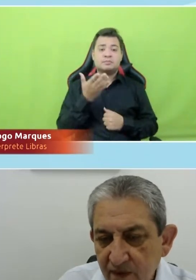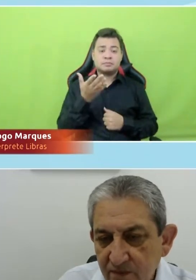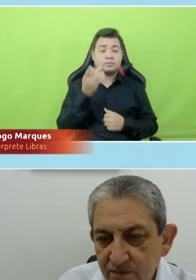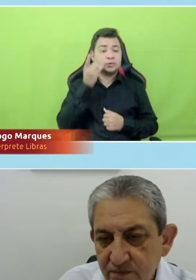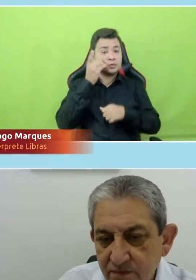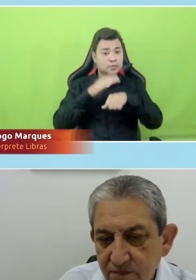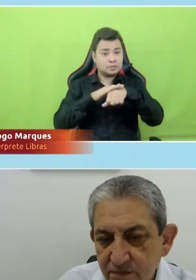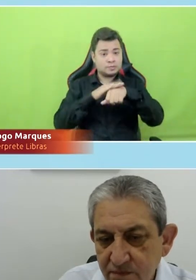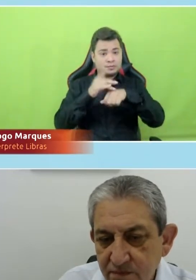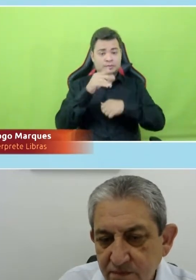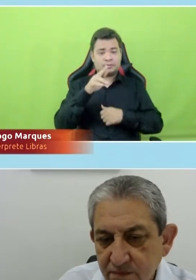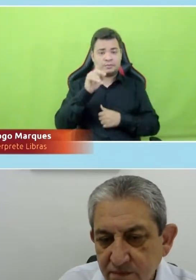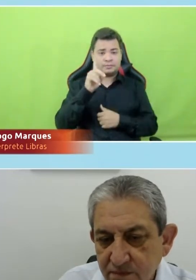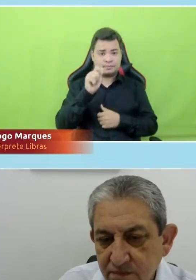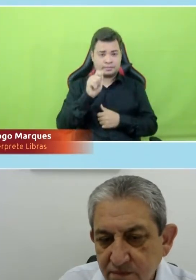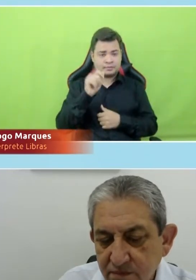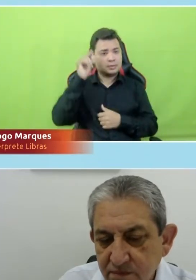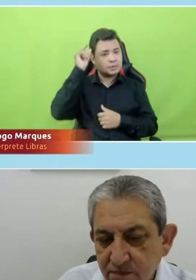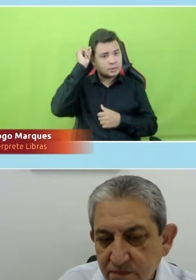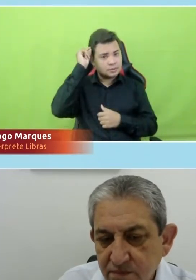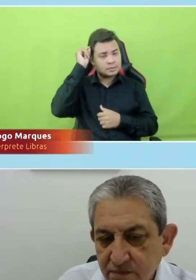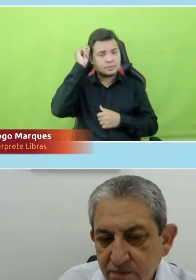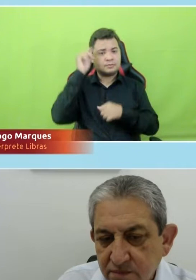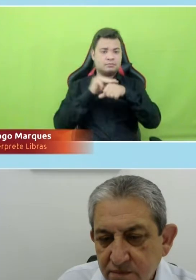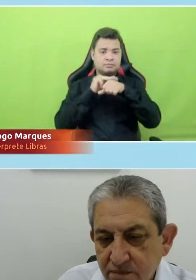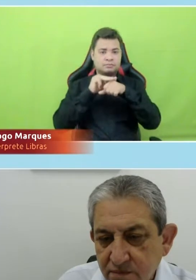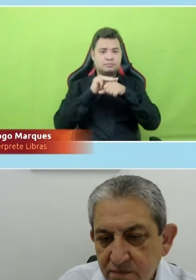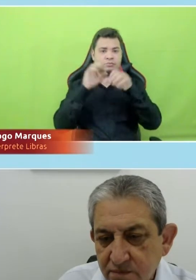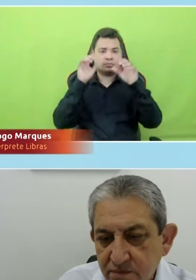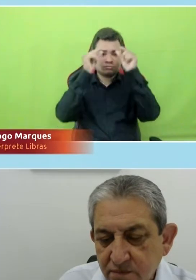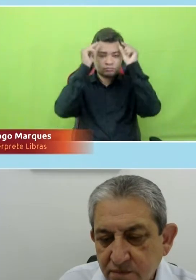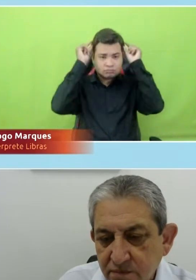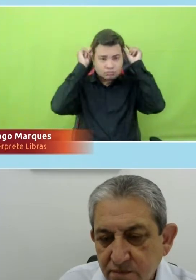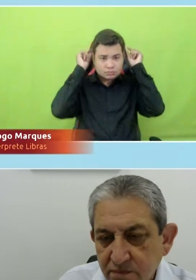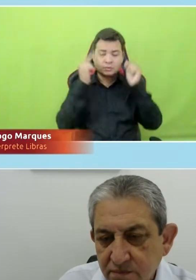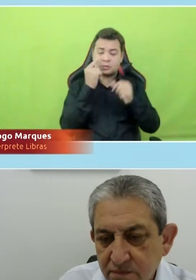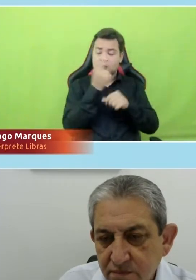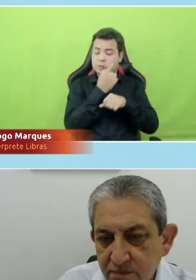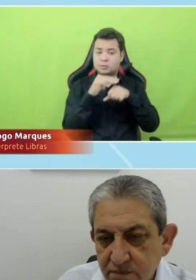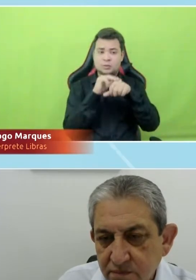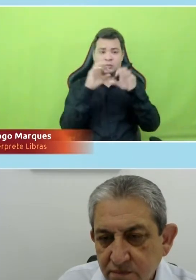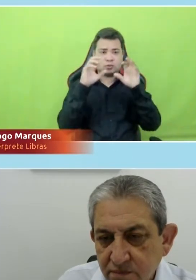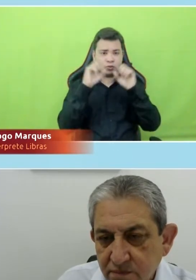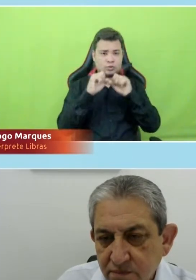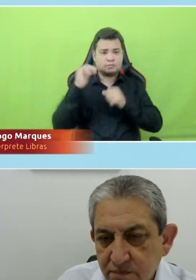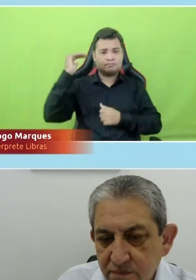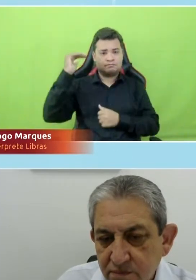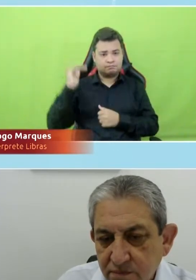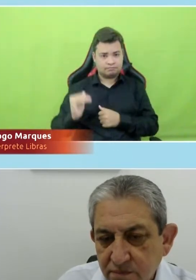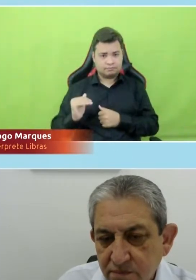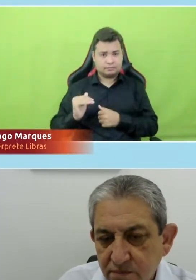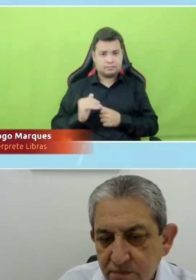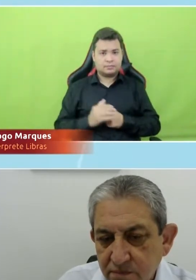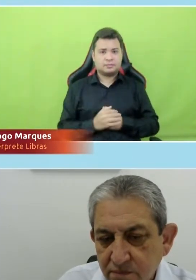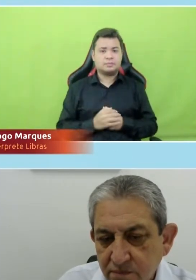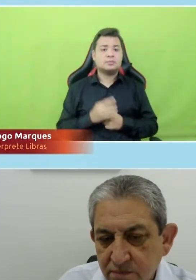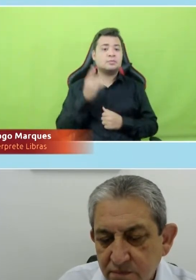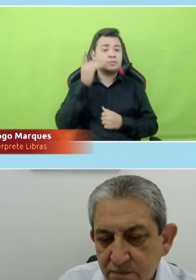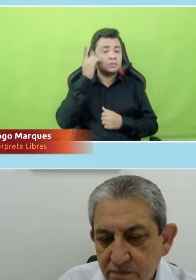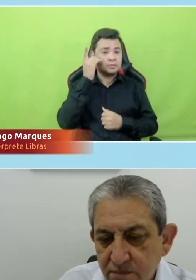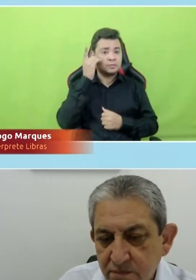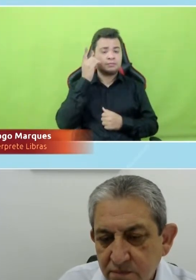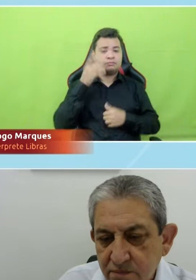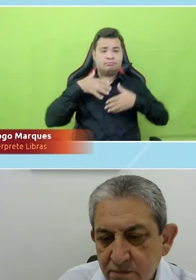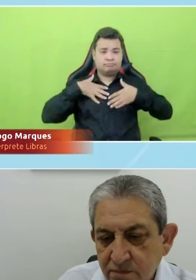parda, cabelos castanhos curtos, olhos castanhos escuros e estatura baixa. Ele veste uma camisa social preta e está